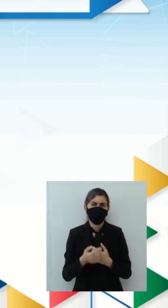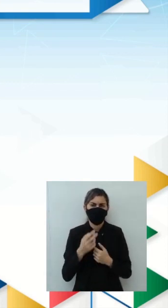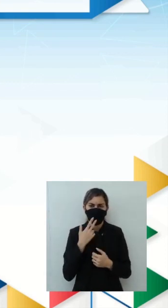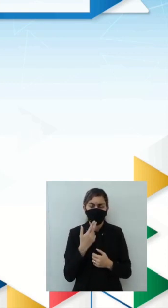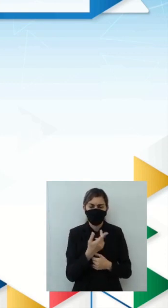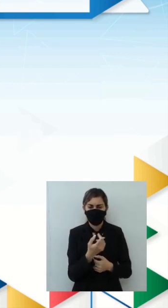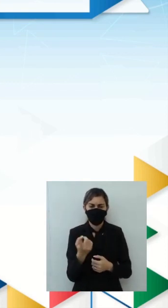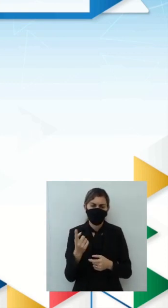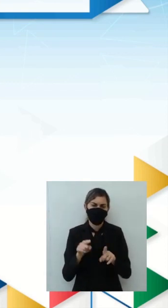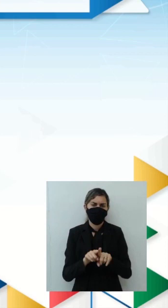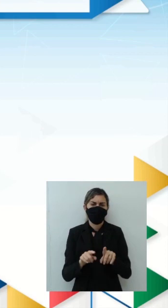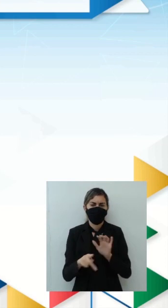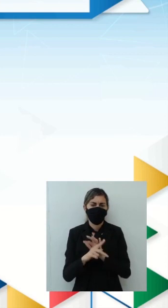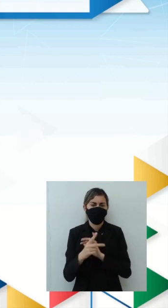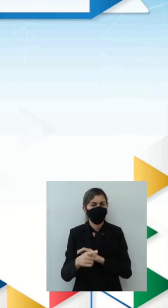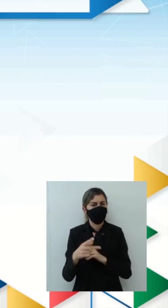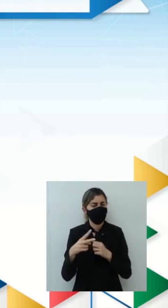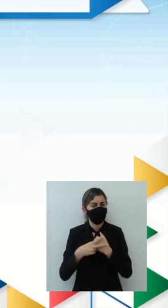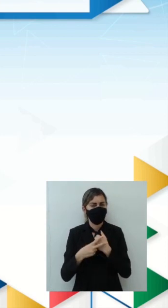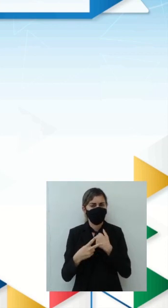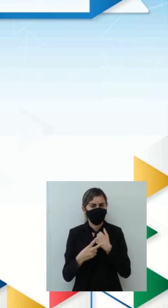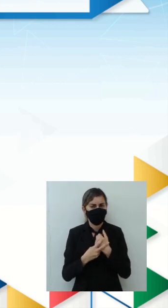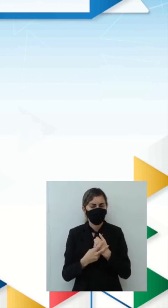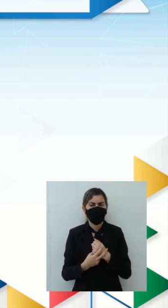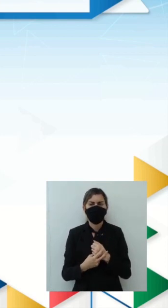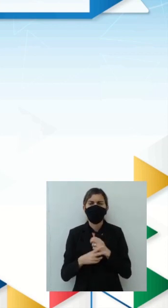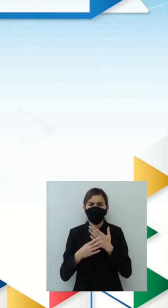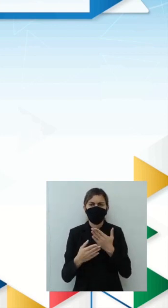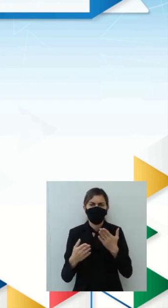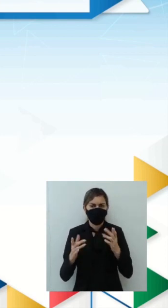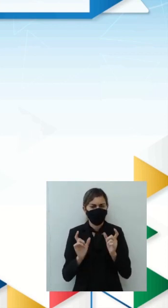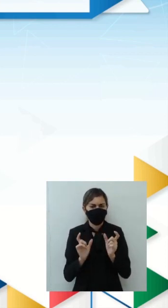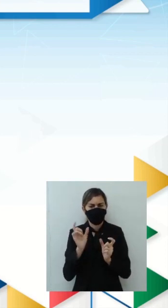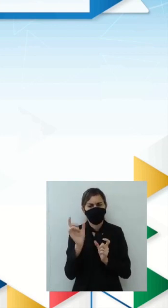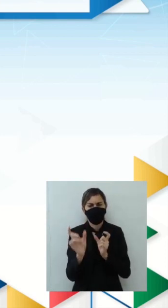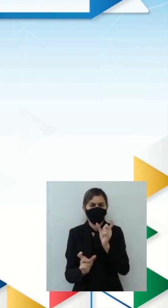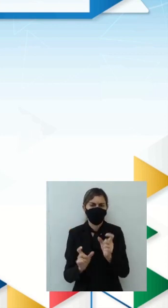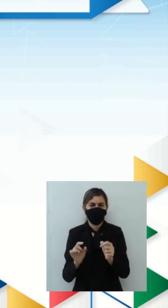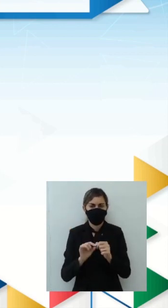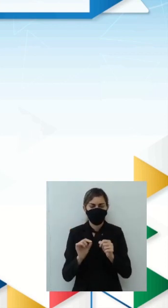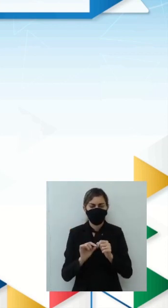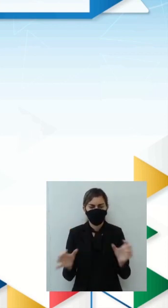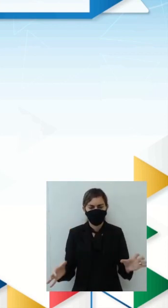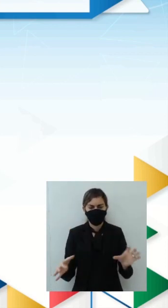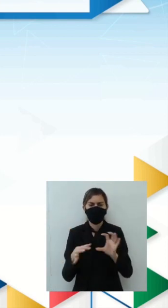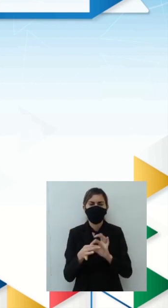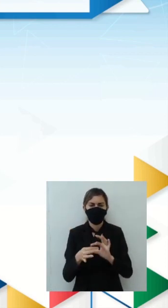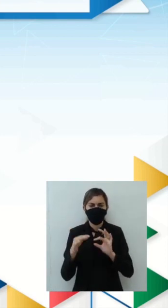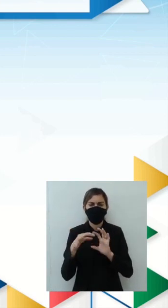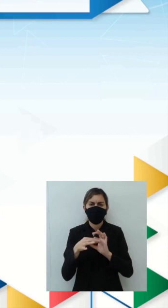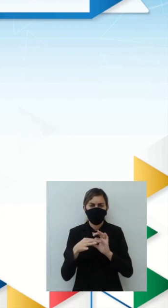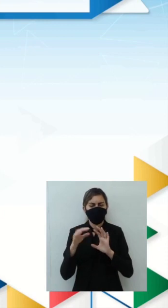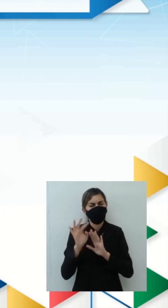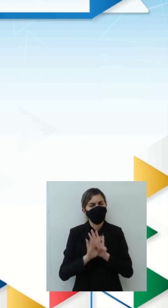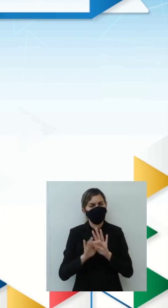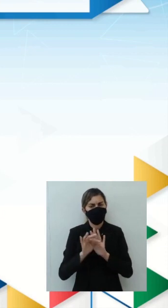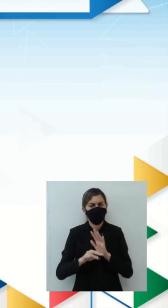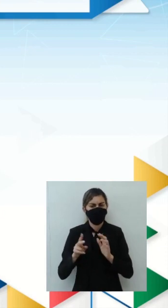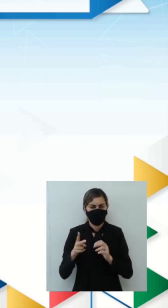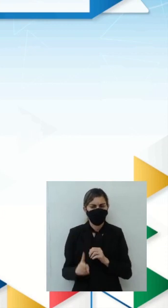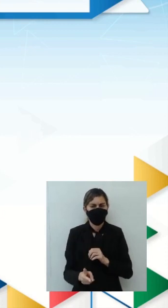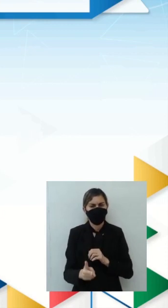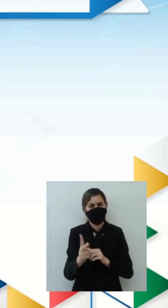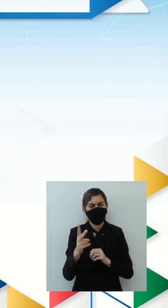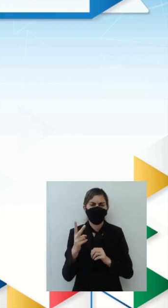vocês também, o próprio verbo pode ser. Então, são essas palavras que fazem a amarra textual, a sequência,